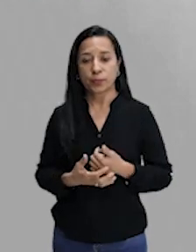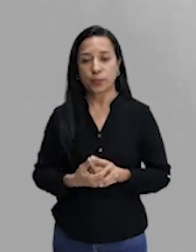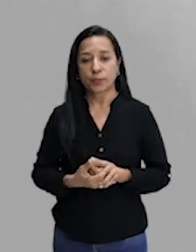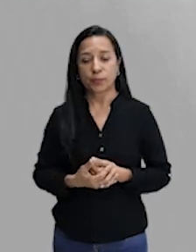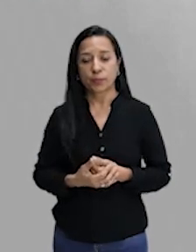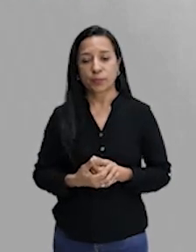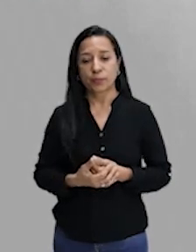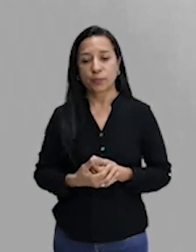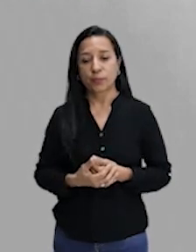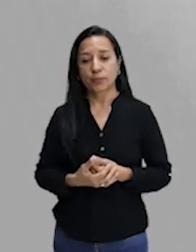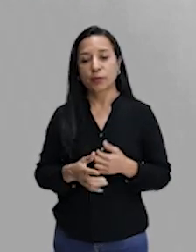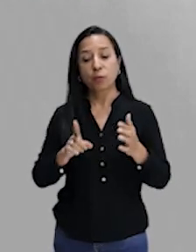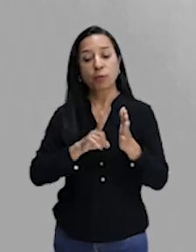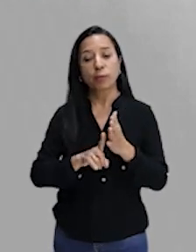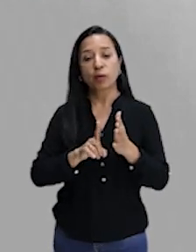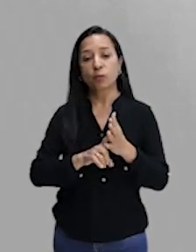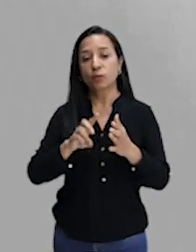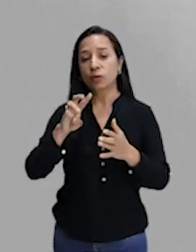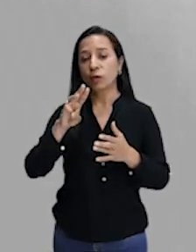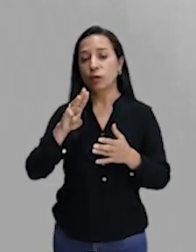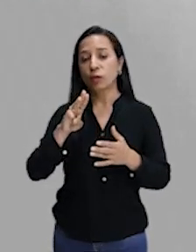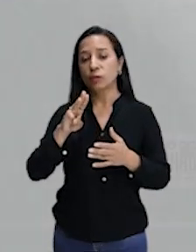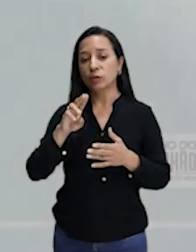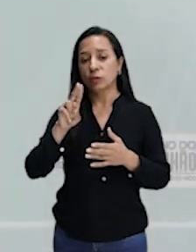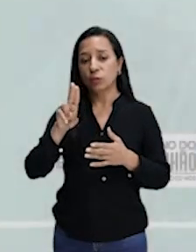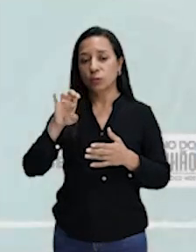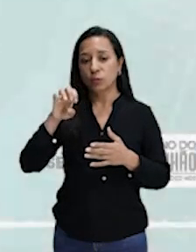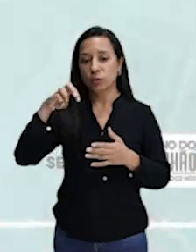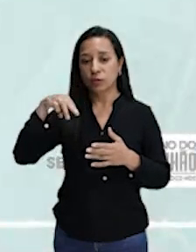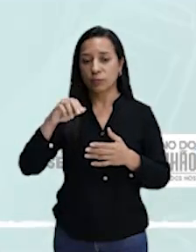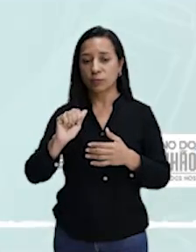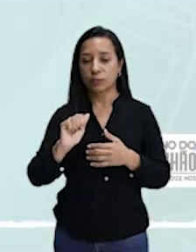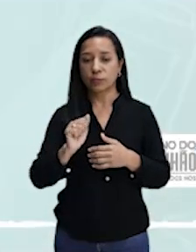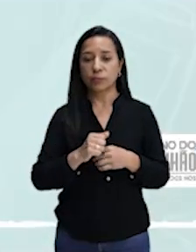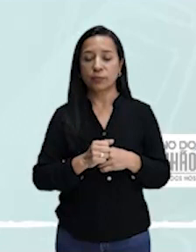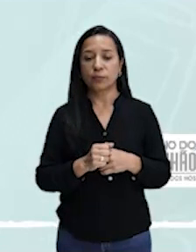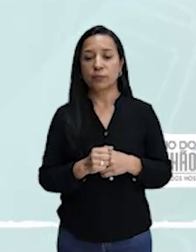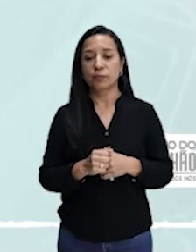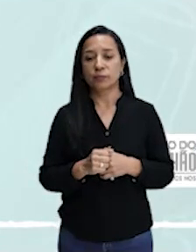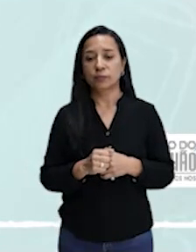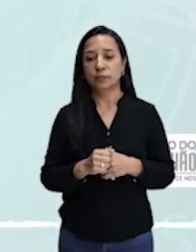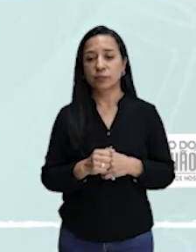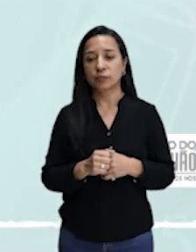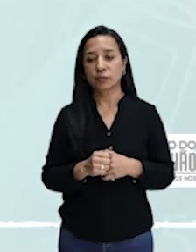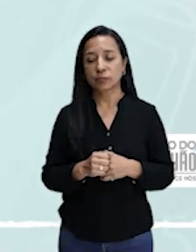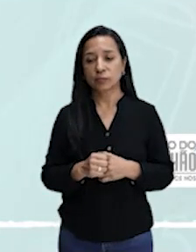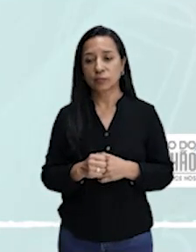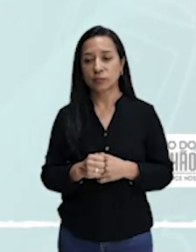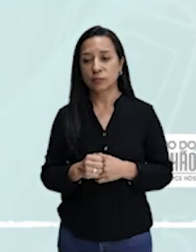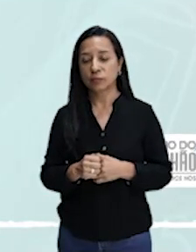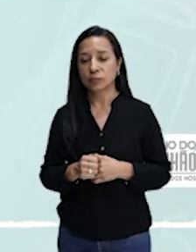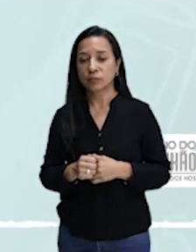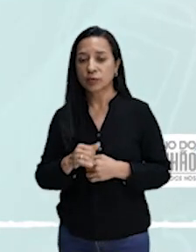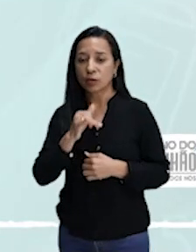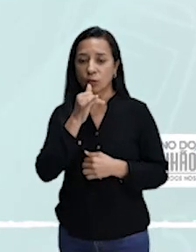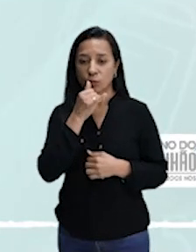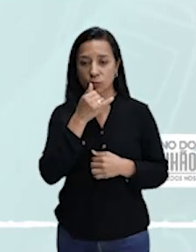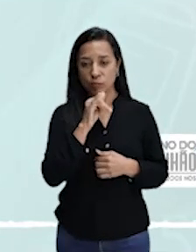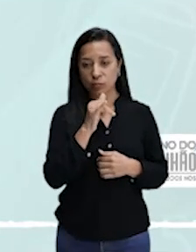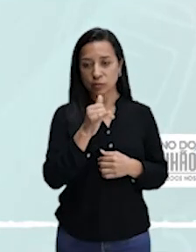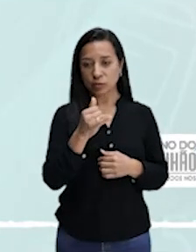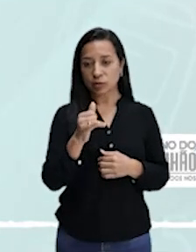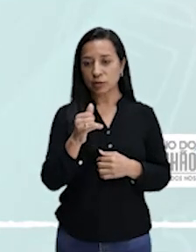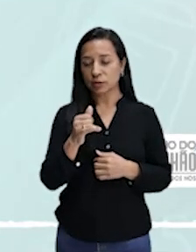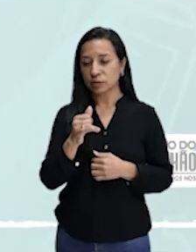questão da Universidade Estadual do Maranhão uma corrente elétrica com intensidade de 8